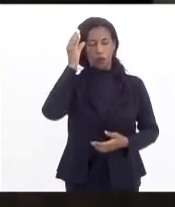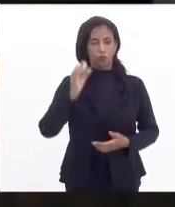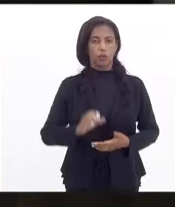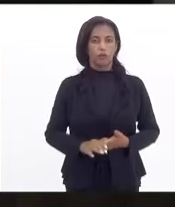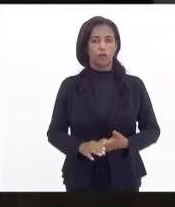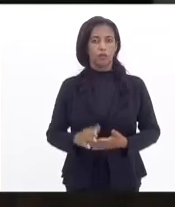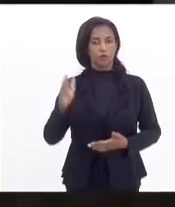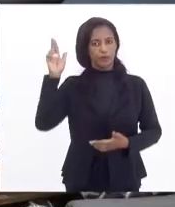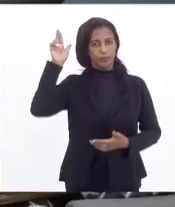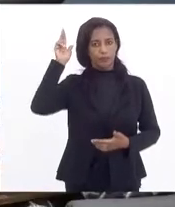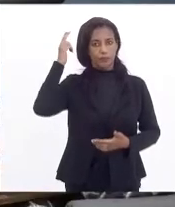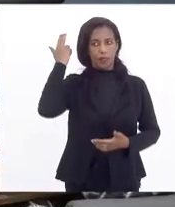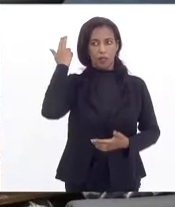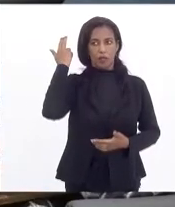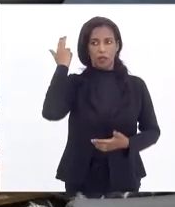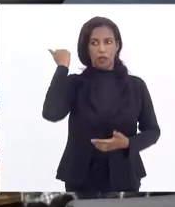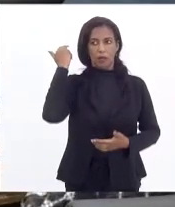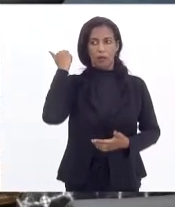Eliomar Coelho.